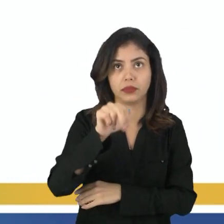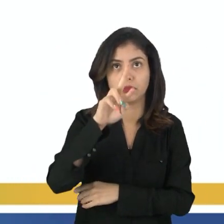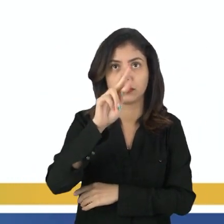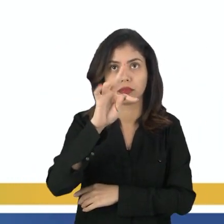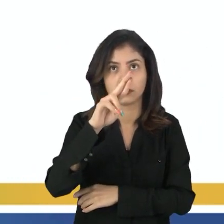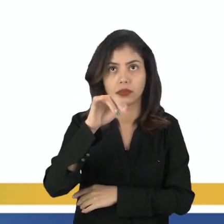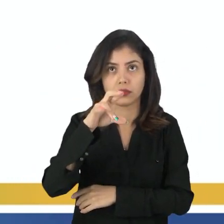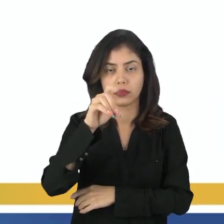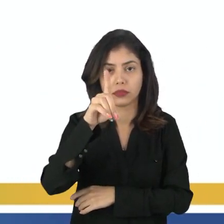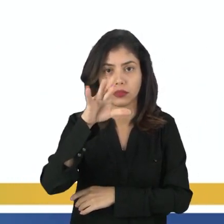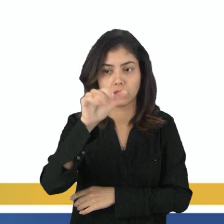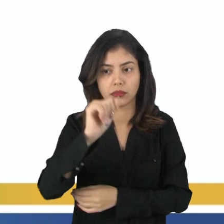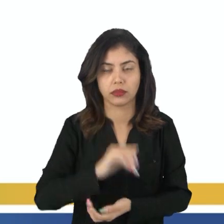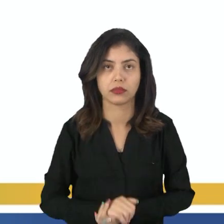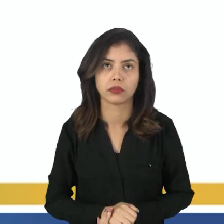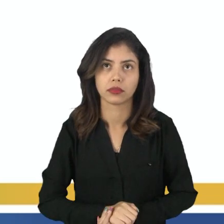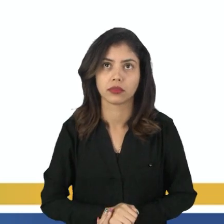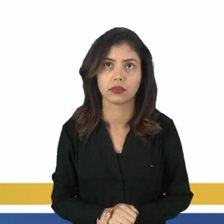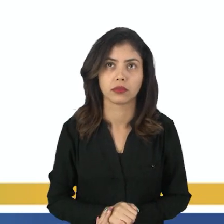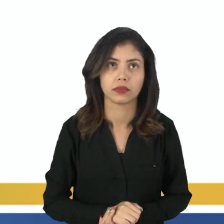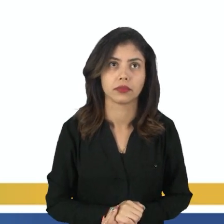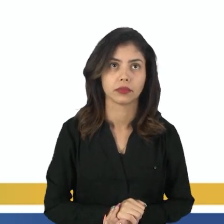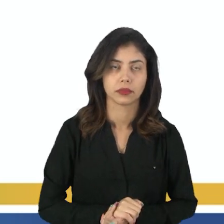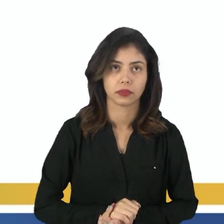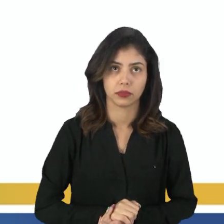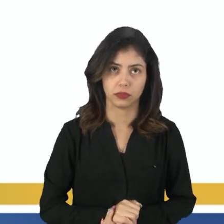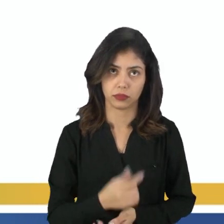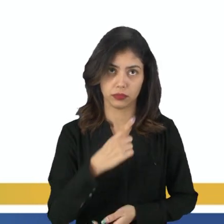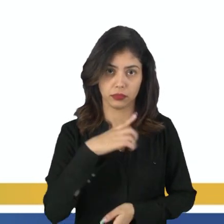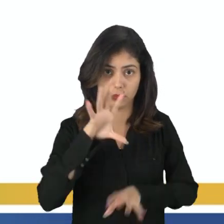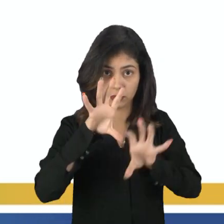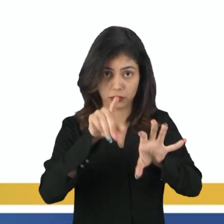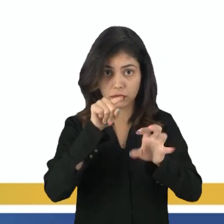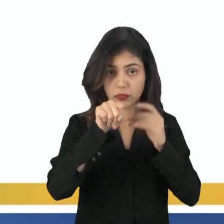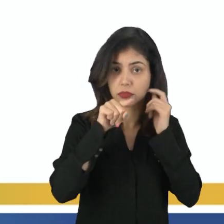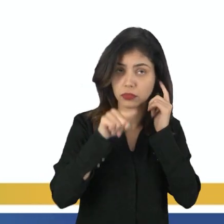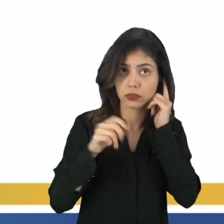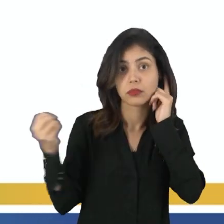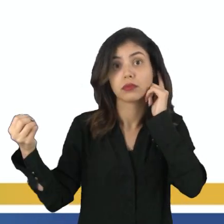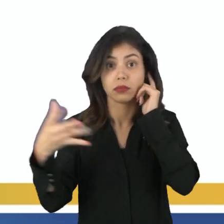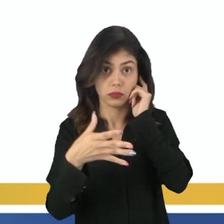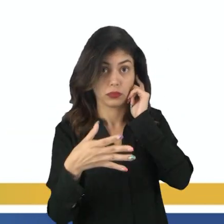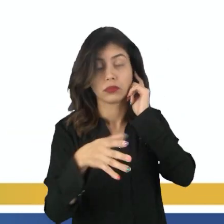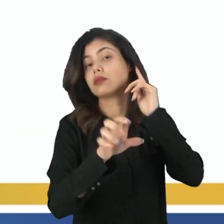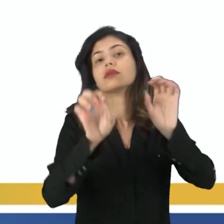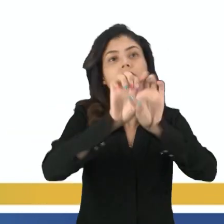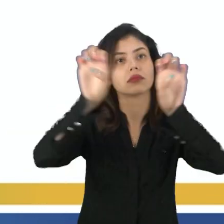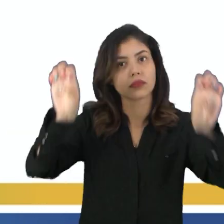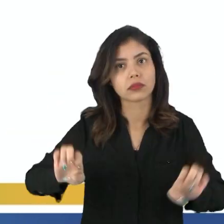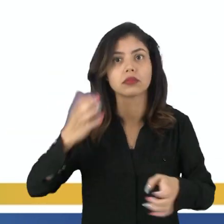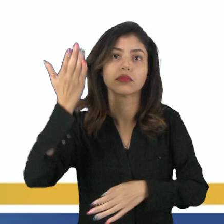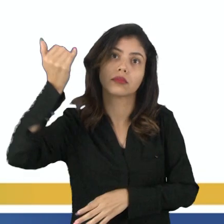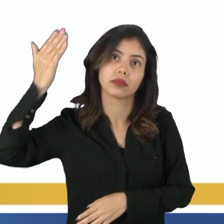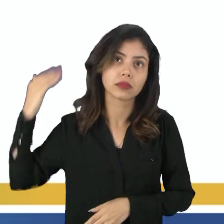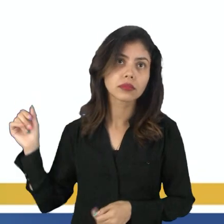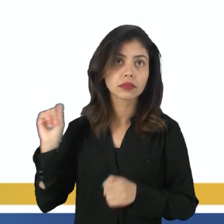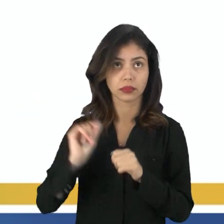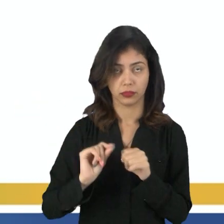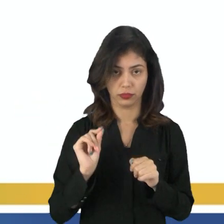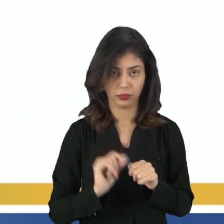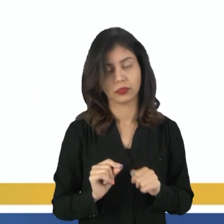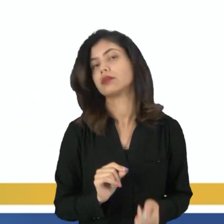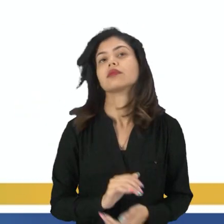no que se refere à estrutura arquitetônica, né? Nós temos aí uma nova estrutura que antes era feita